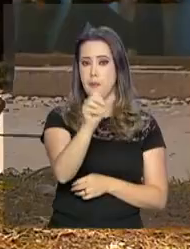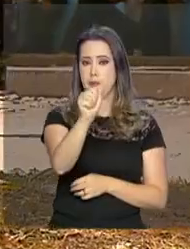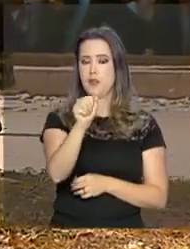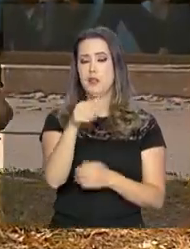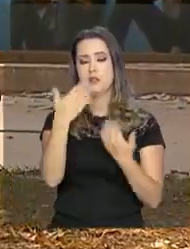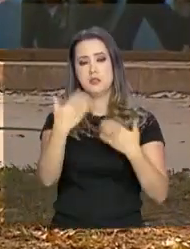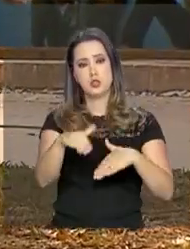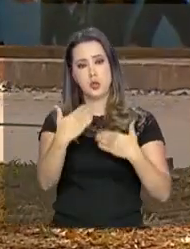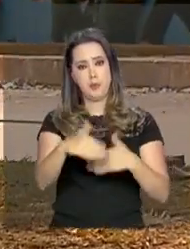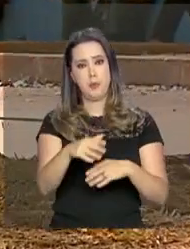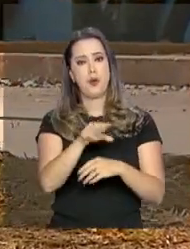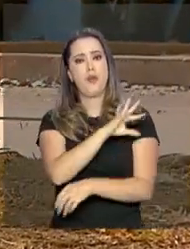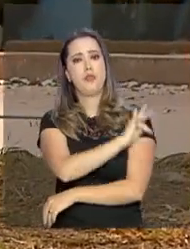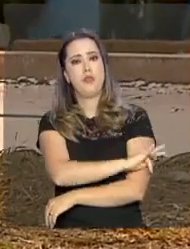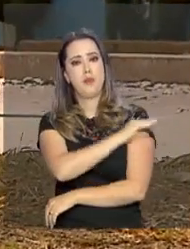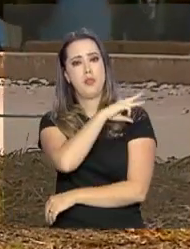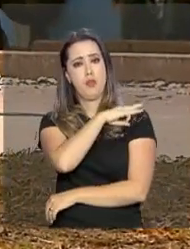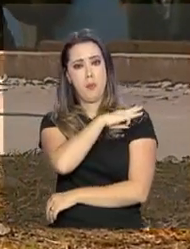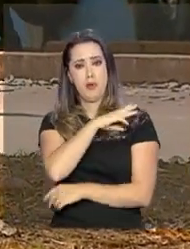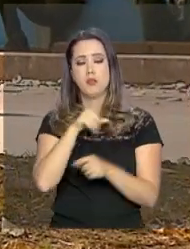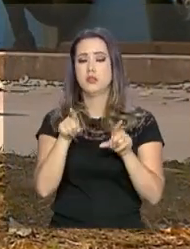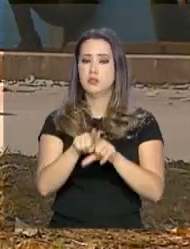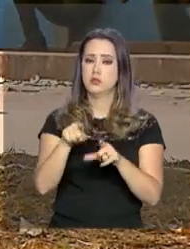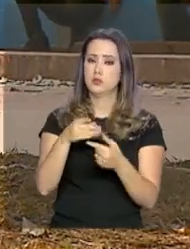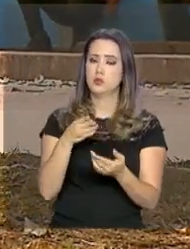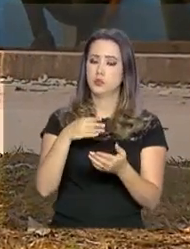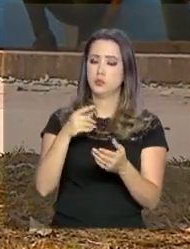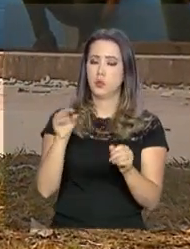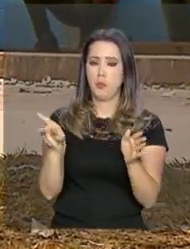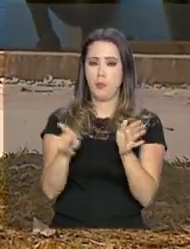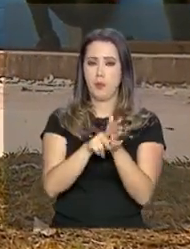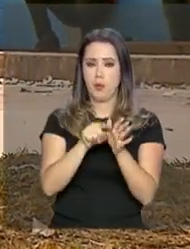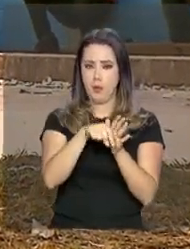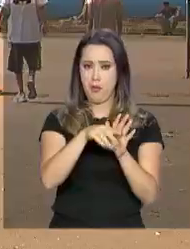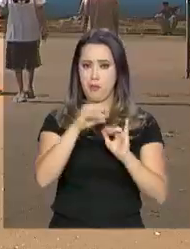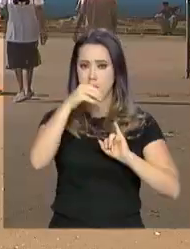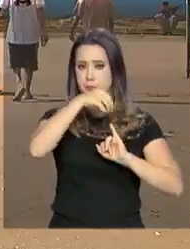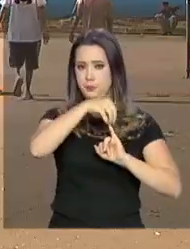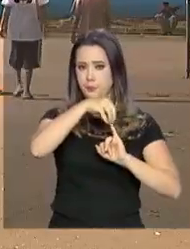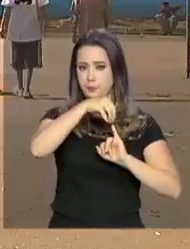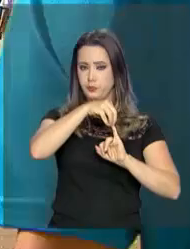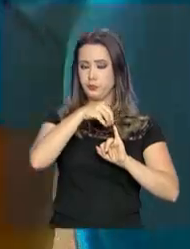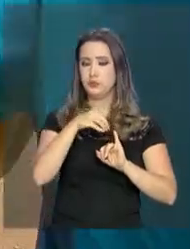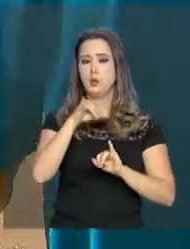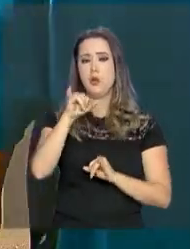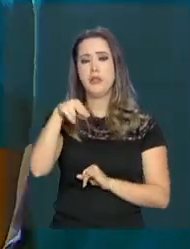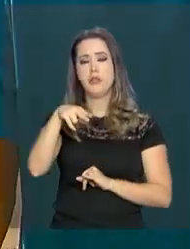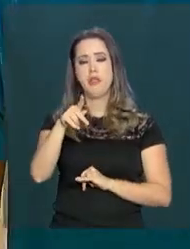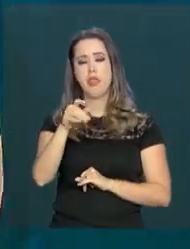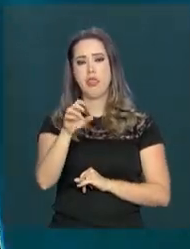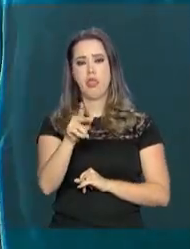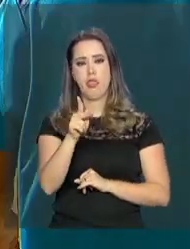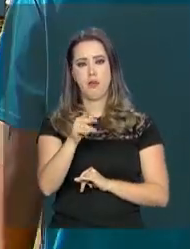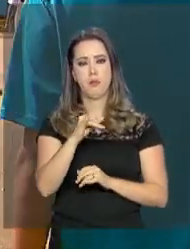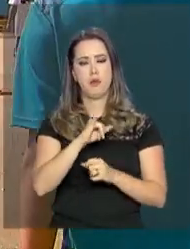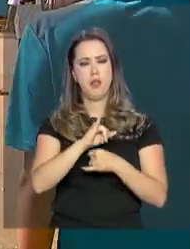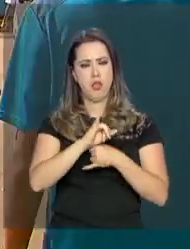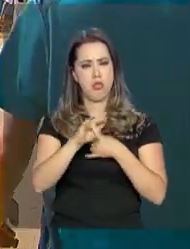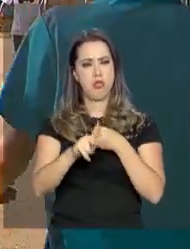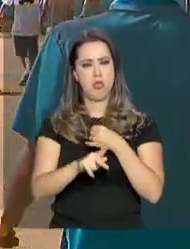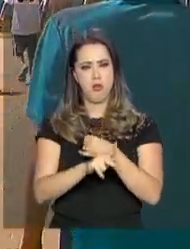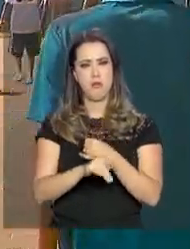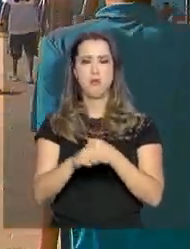competências de jovens e adultos aplicado pelo instituto nacional de estudos e pesquisas educacionais anísio teixeira